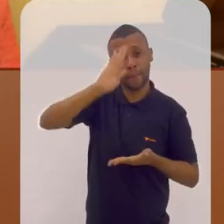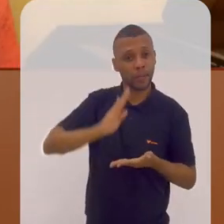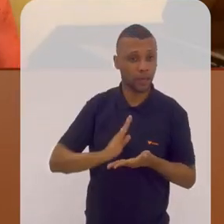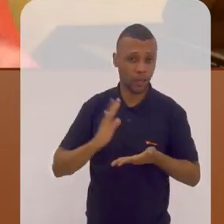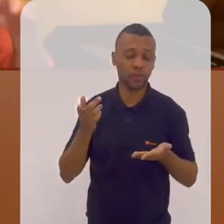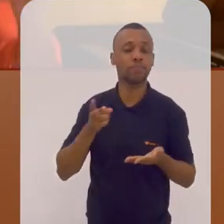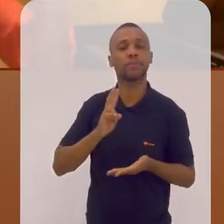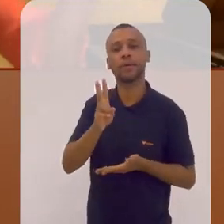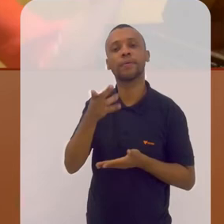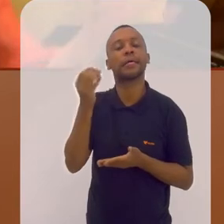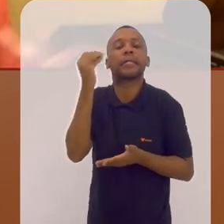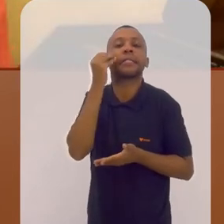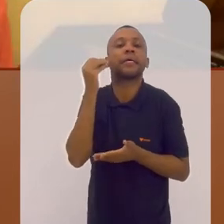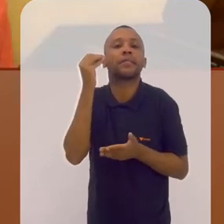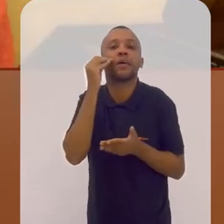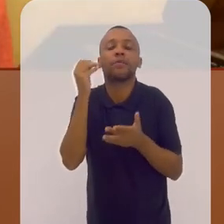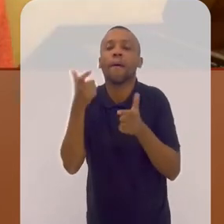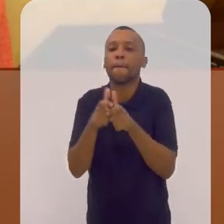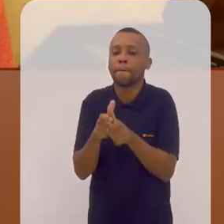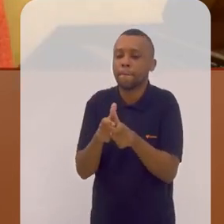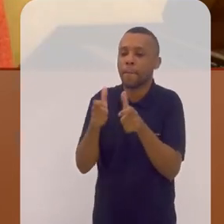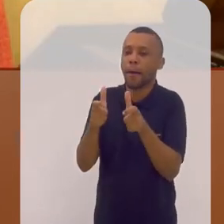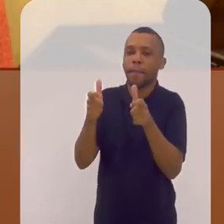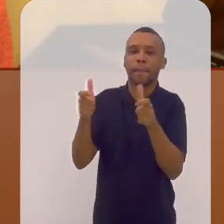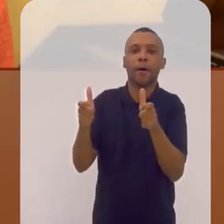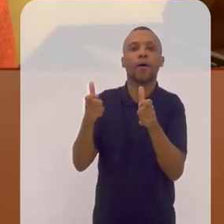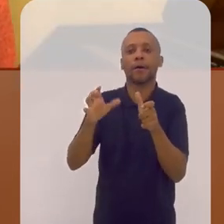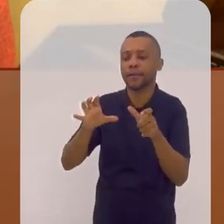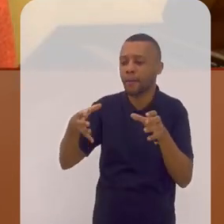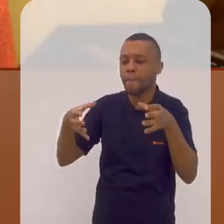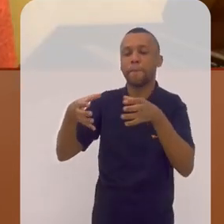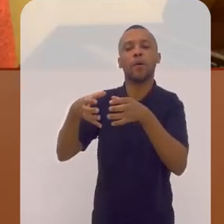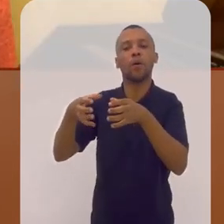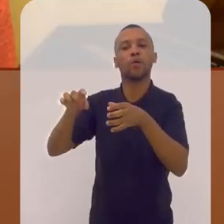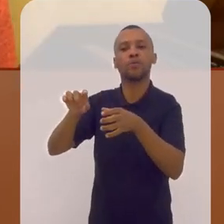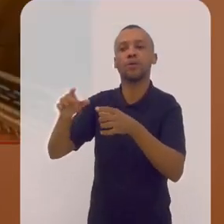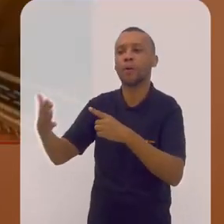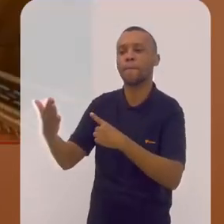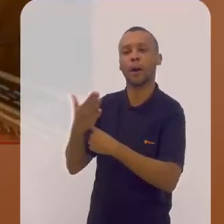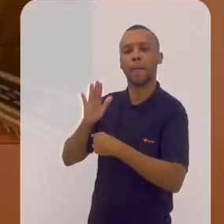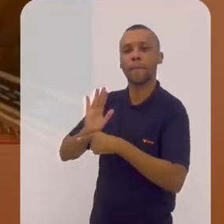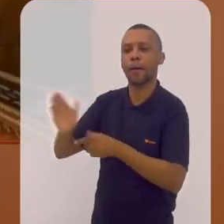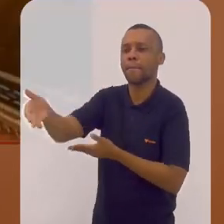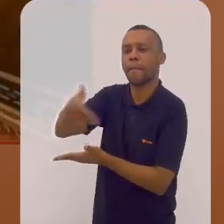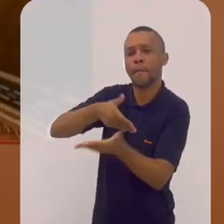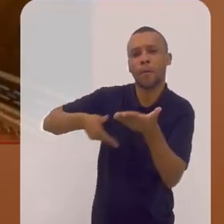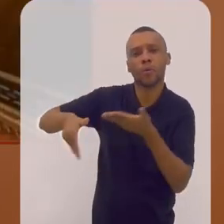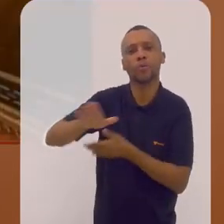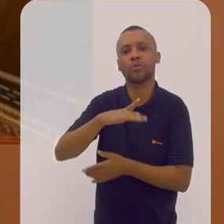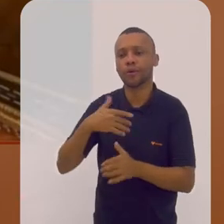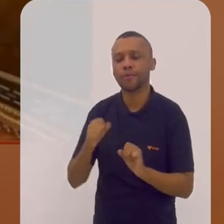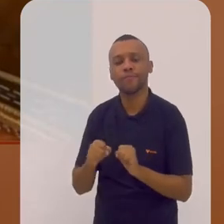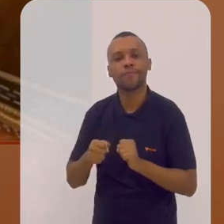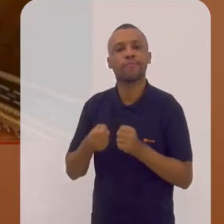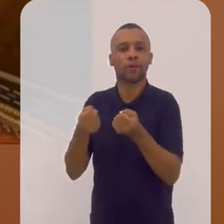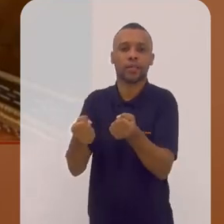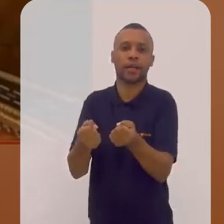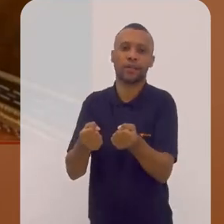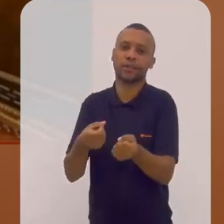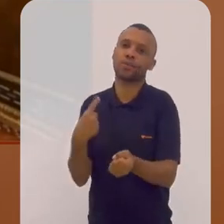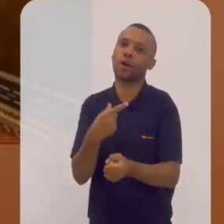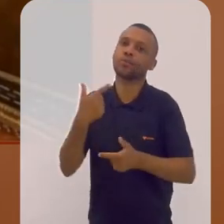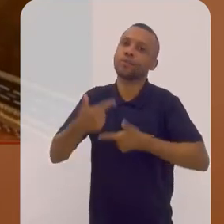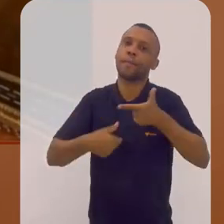brasileiros. Estamos sempre tentando ampliar essa rede de colaboração do Música Brasilis, porque isso fortalece, digamos